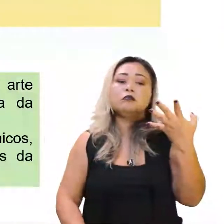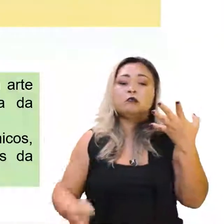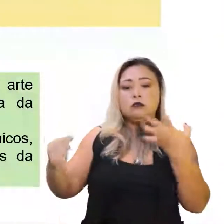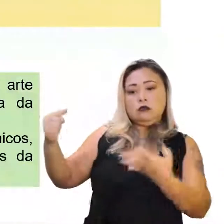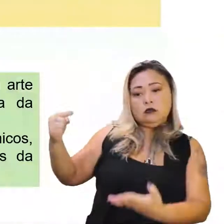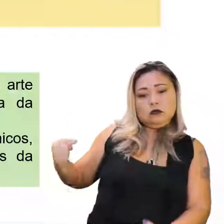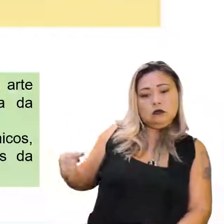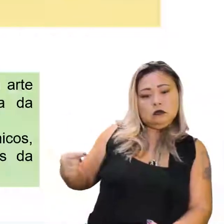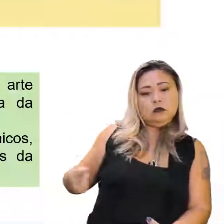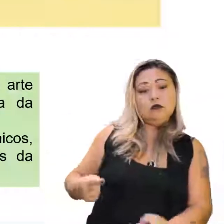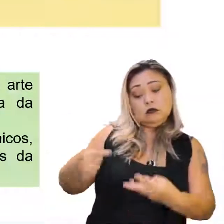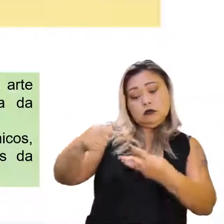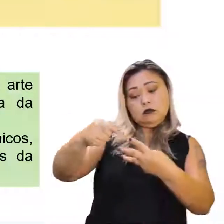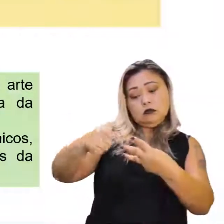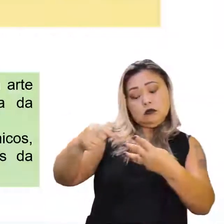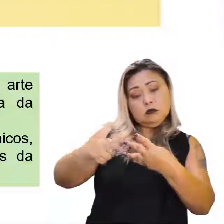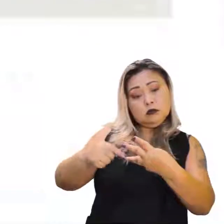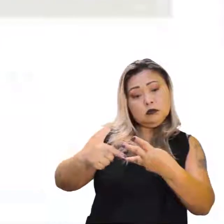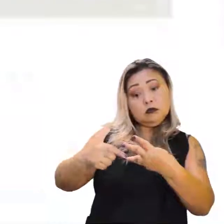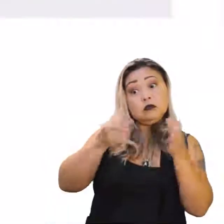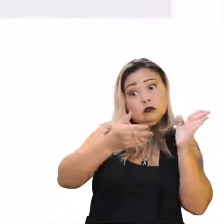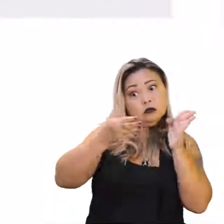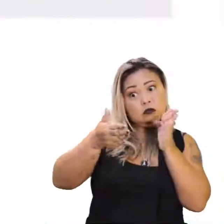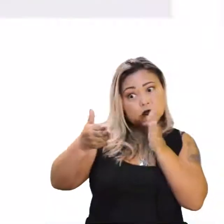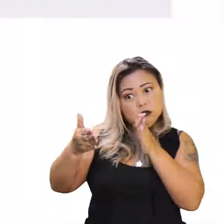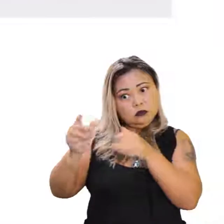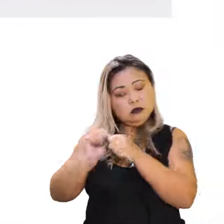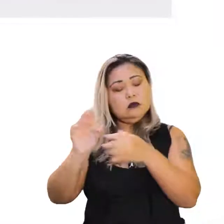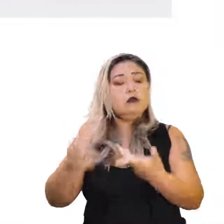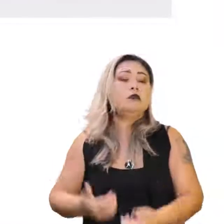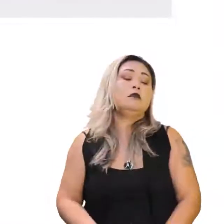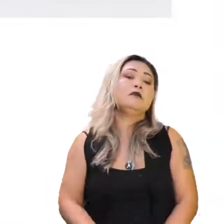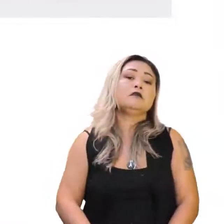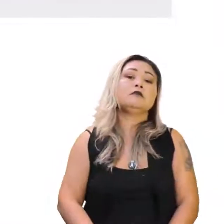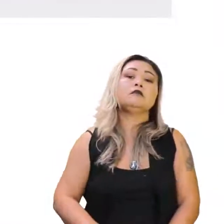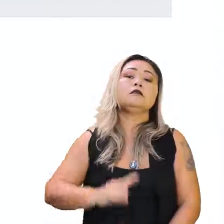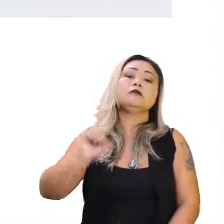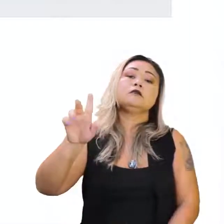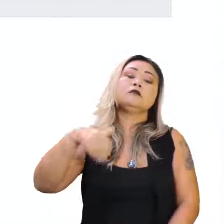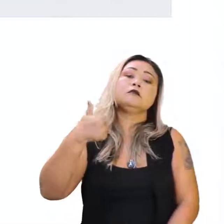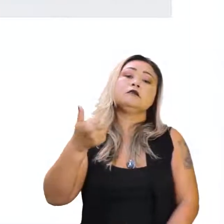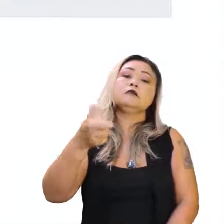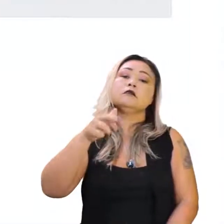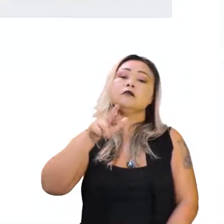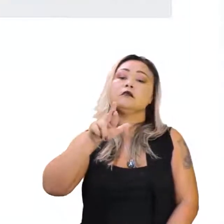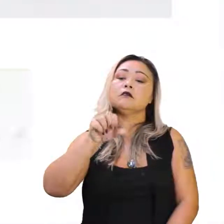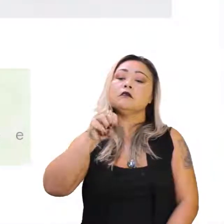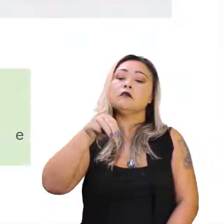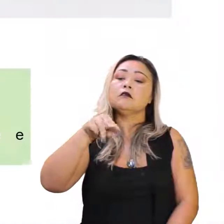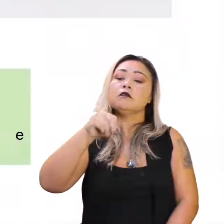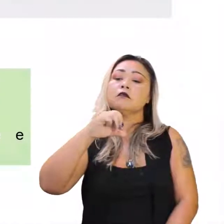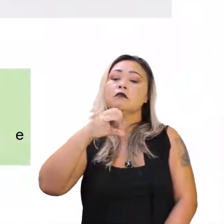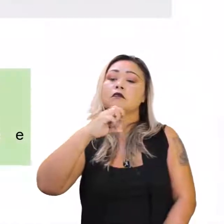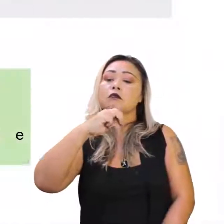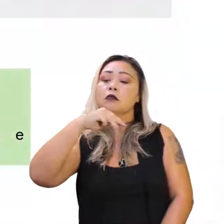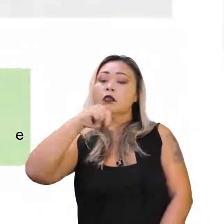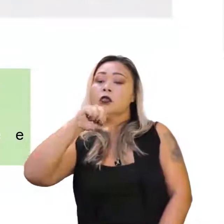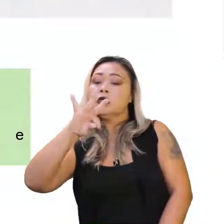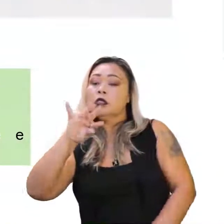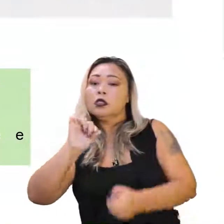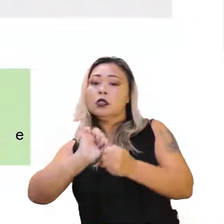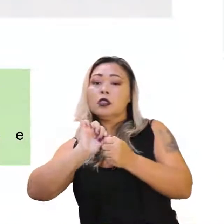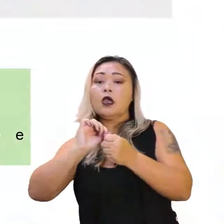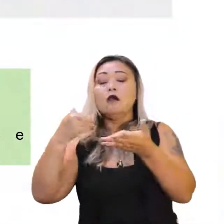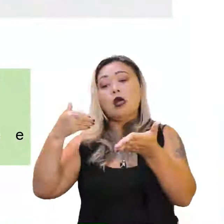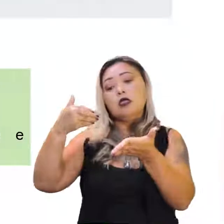bizantina e a gótica. Três tendências. Pois é, aí vem o Renascimento, que vai até o realismo,